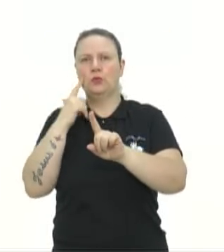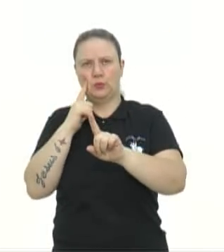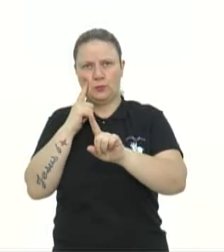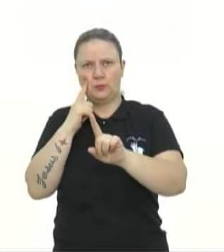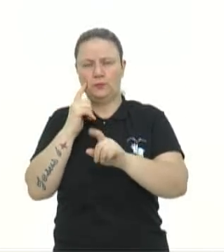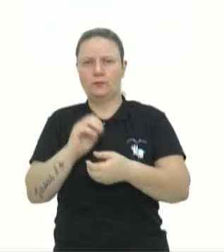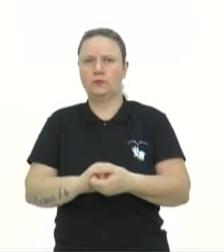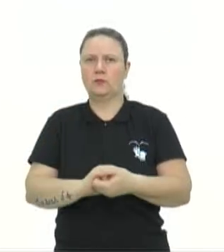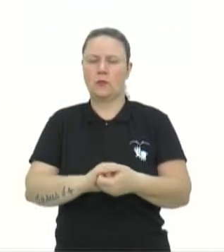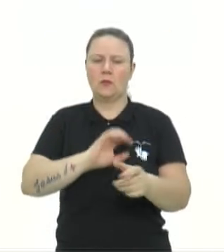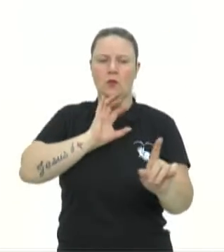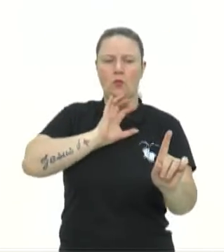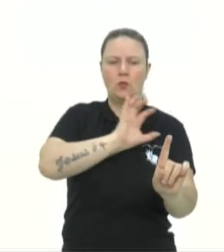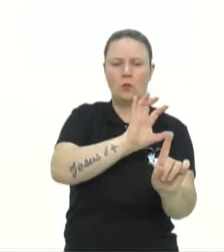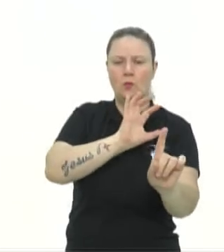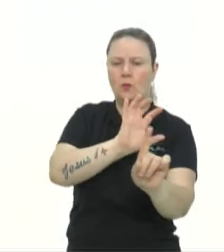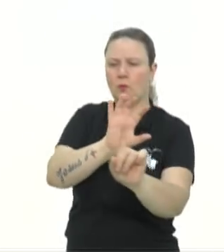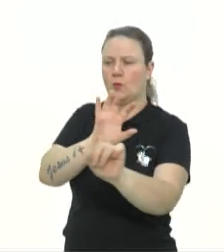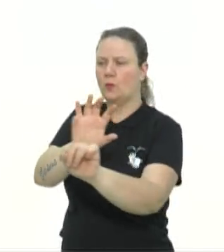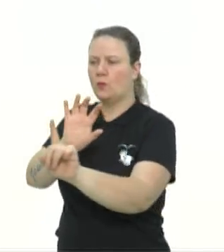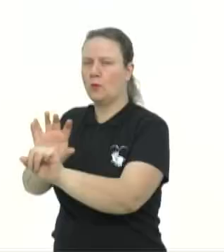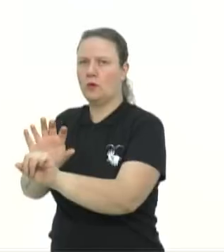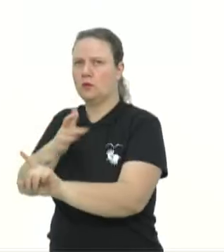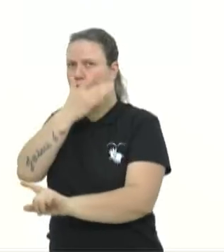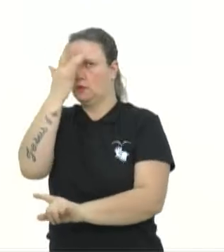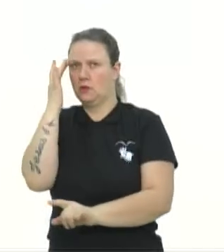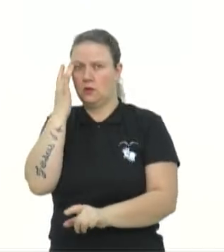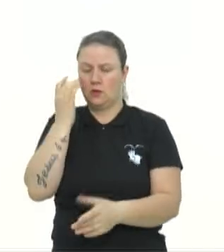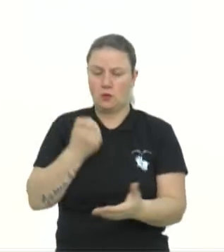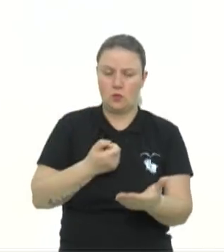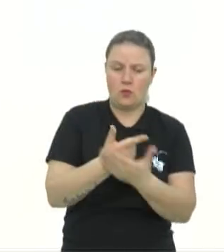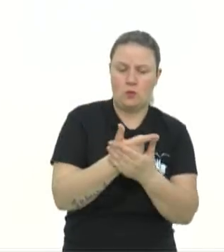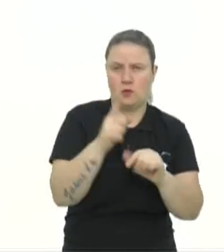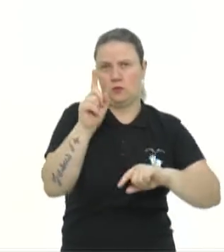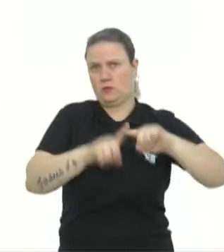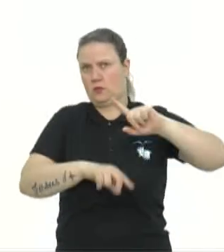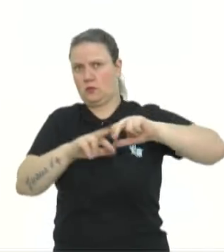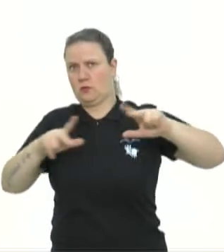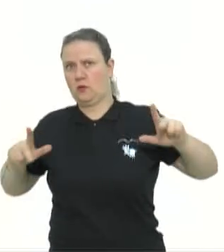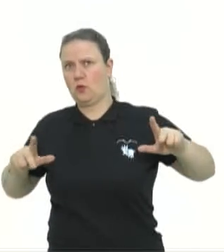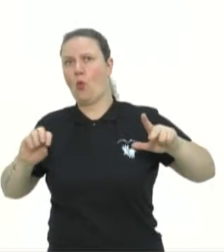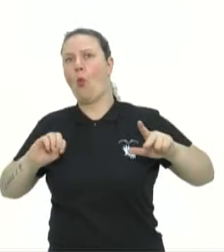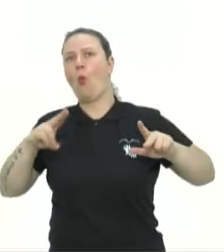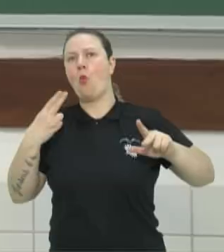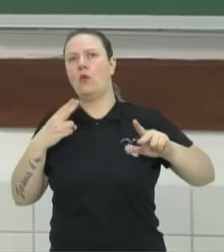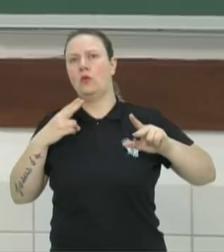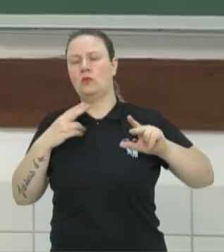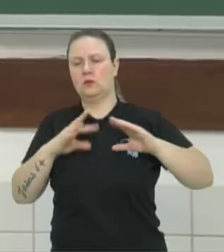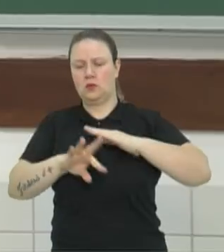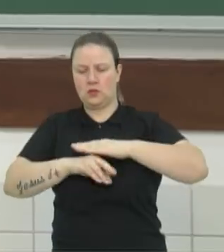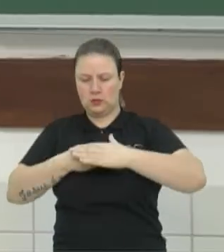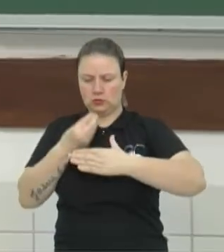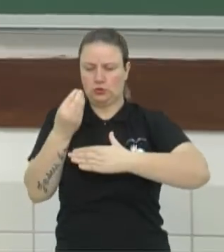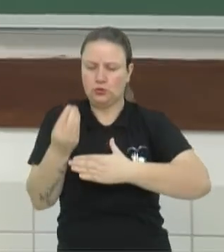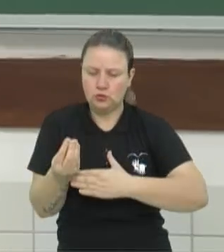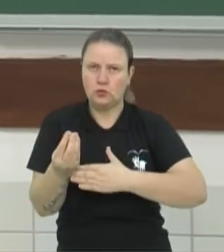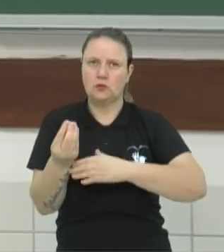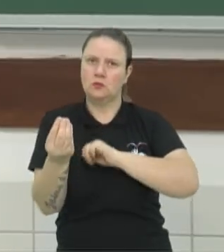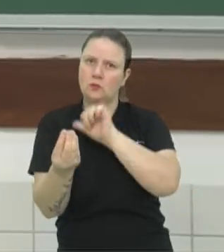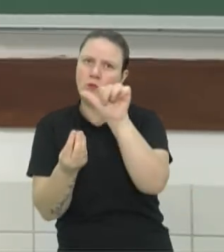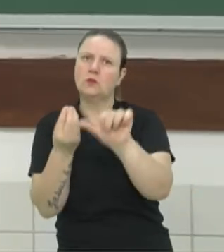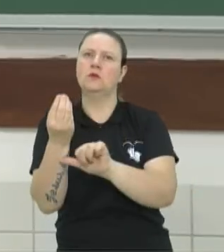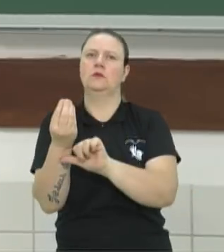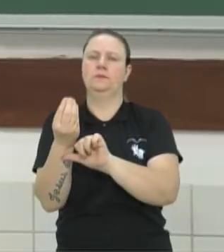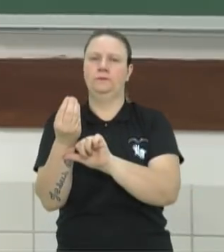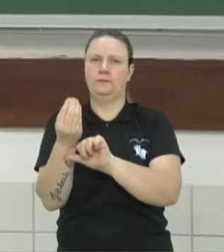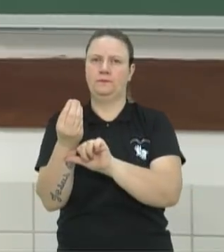objetivo, persuadir o sujeito à compra do produto ou à mudança de comportamento. Neste caso, do cartaz de